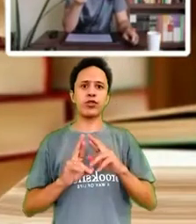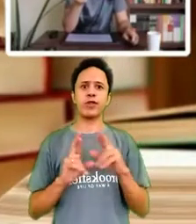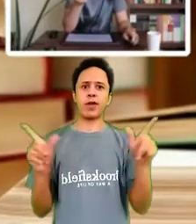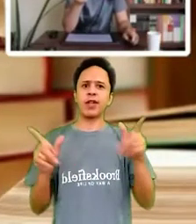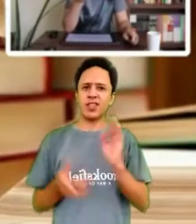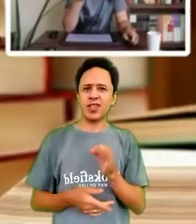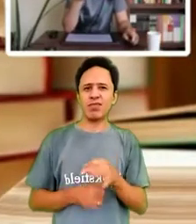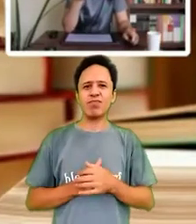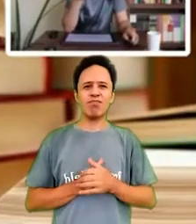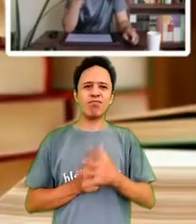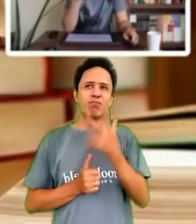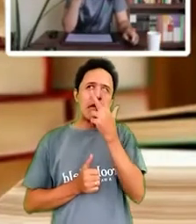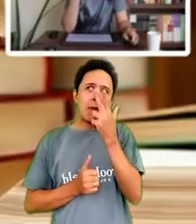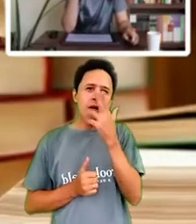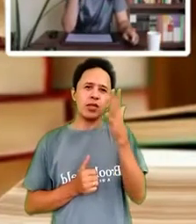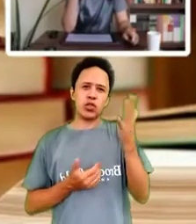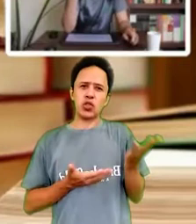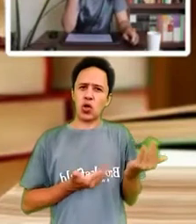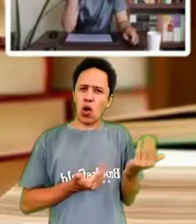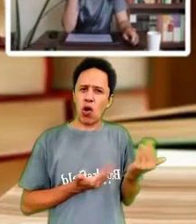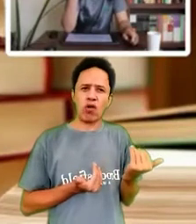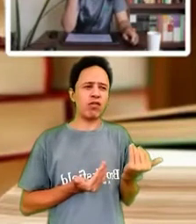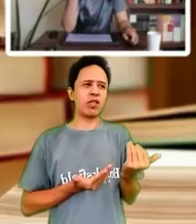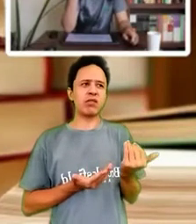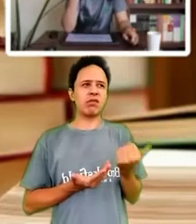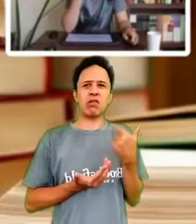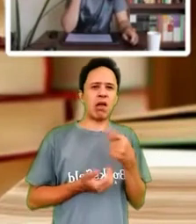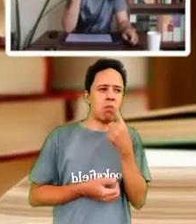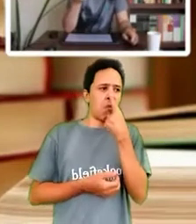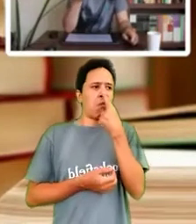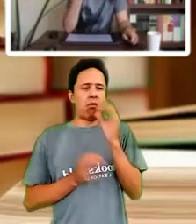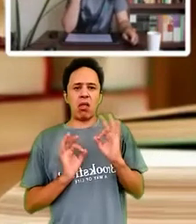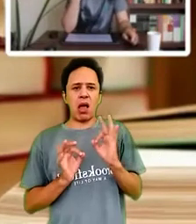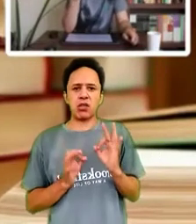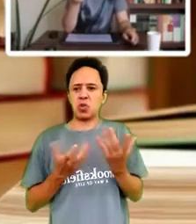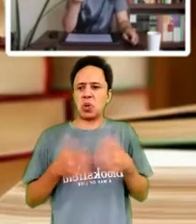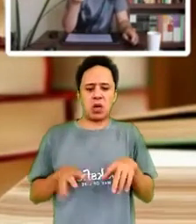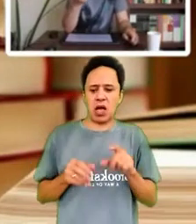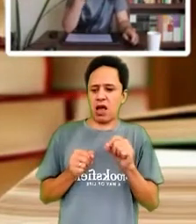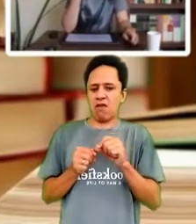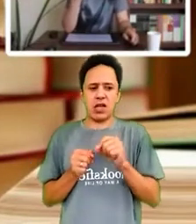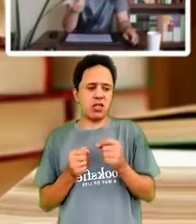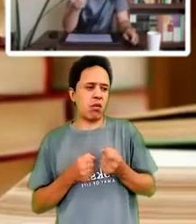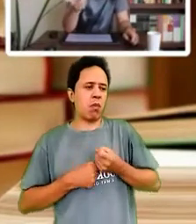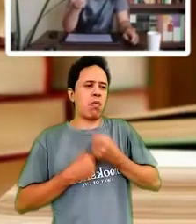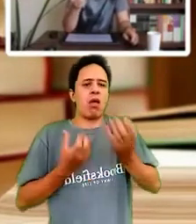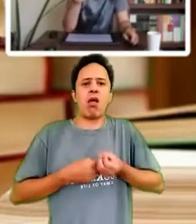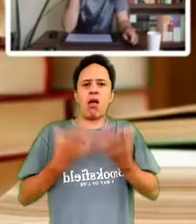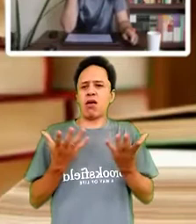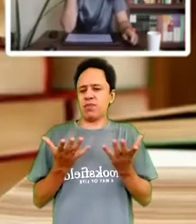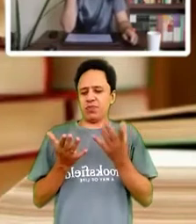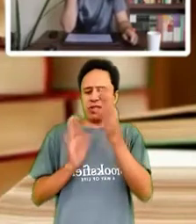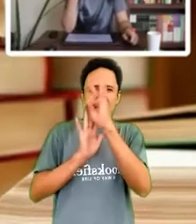muito diferente. Parece que os mais jovens, assim, eles têm pouca familiaridade com produzir, eles têm pouco desejo por